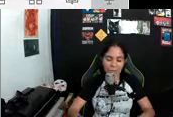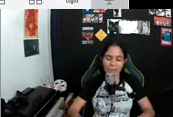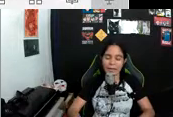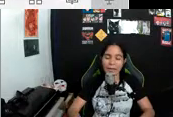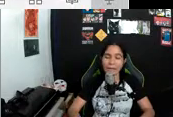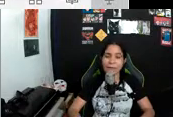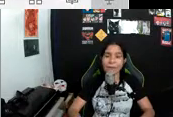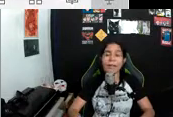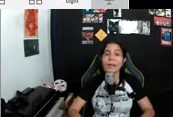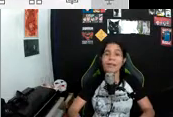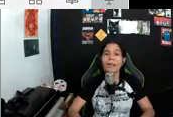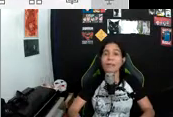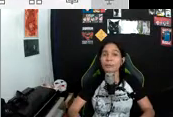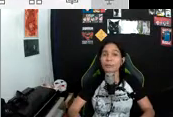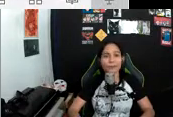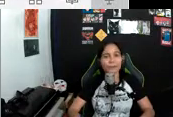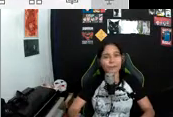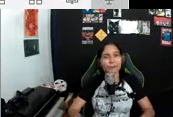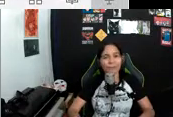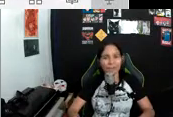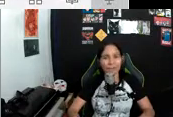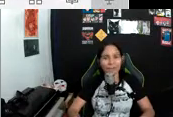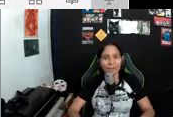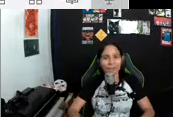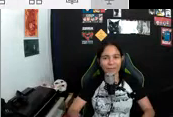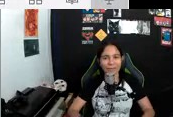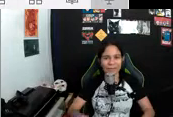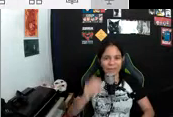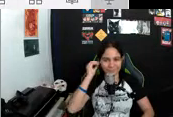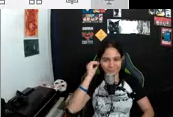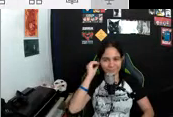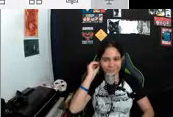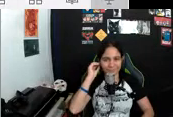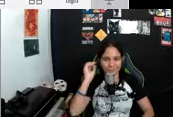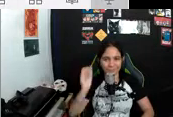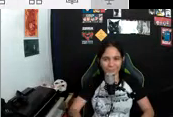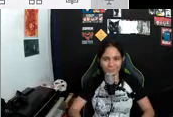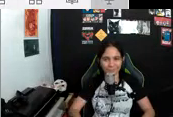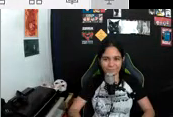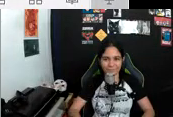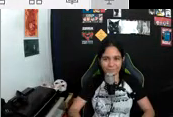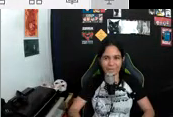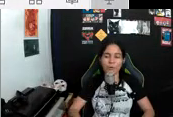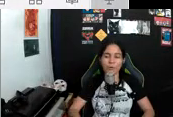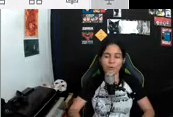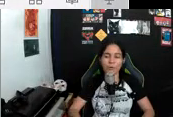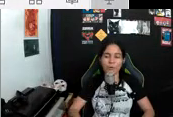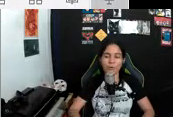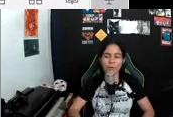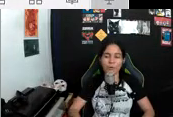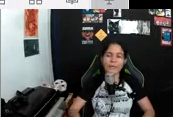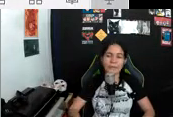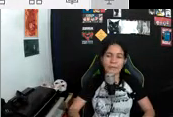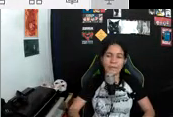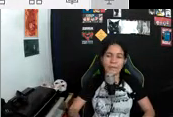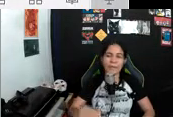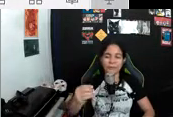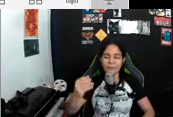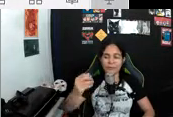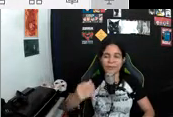aquele médico trabalhava, e o médico não estava de plantão naquele dia. Né? Então, como é que o médico ele